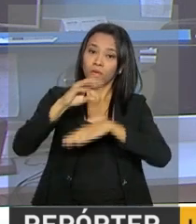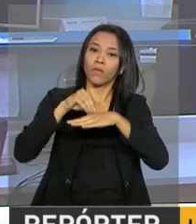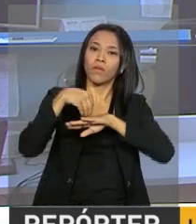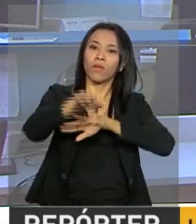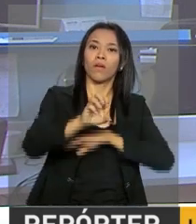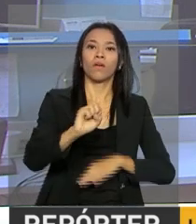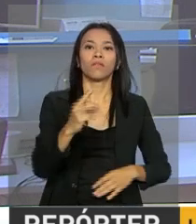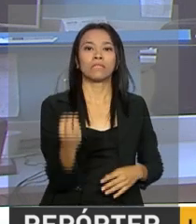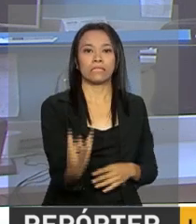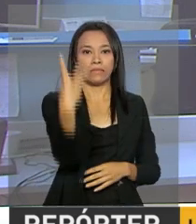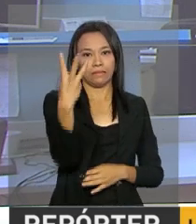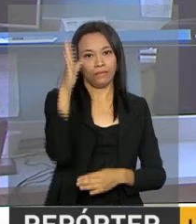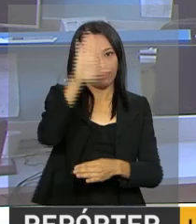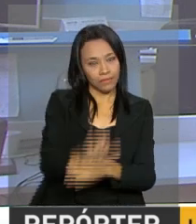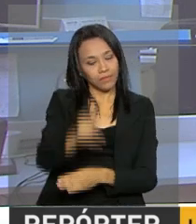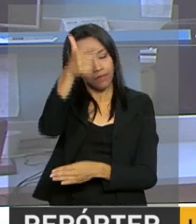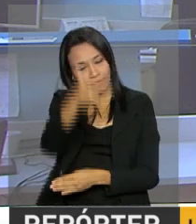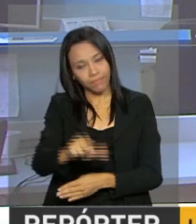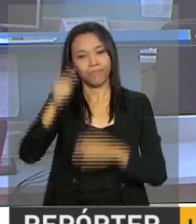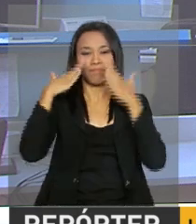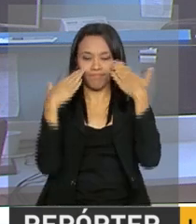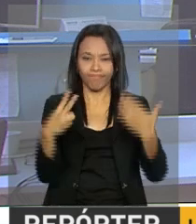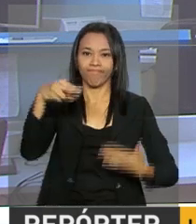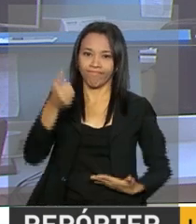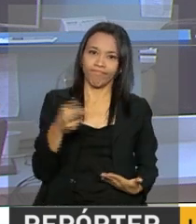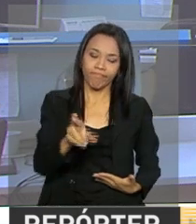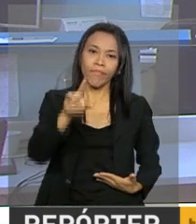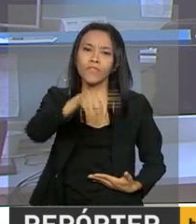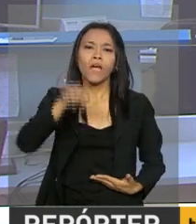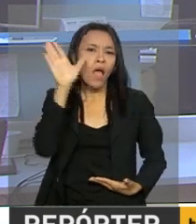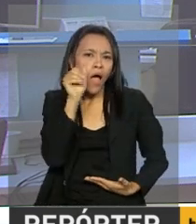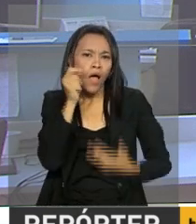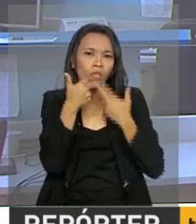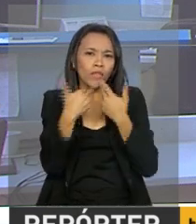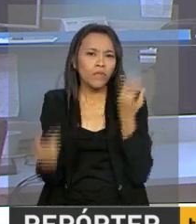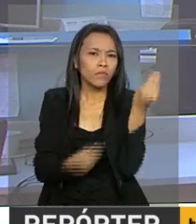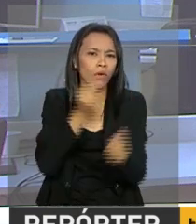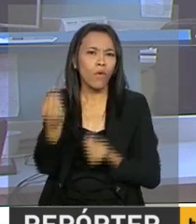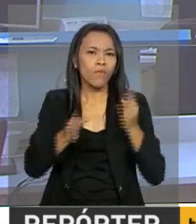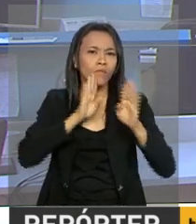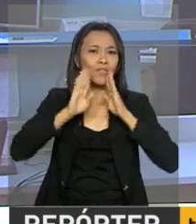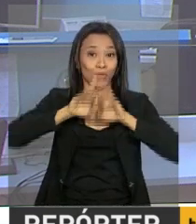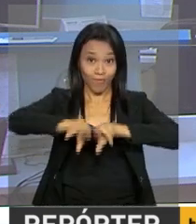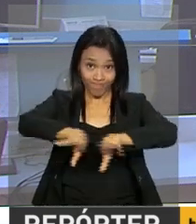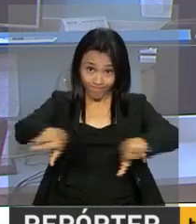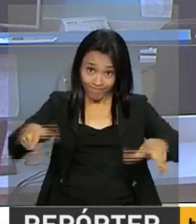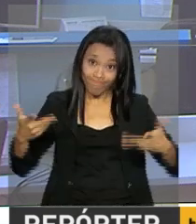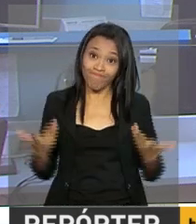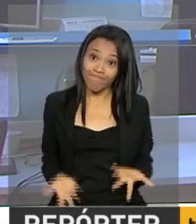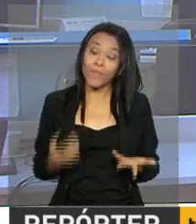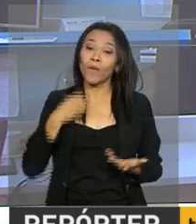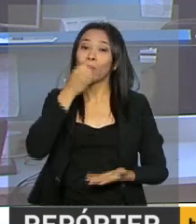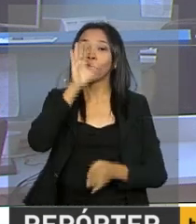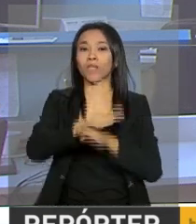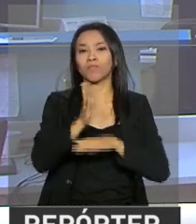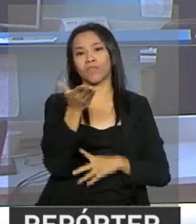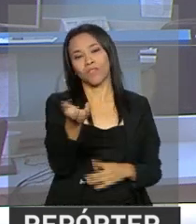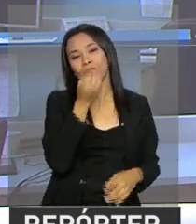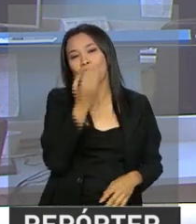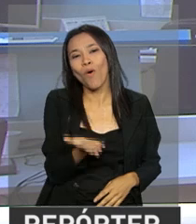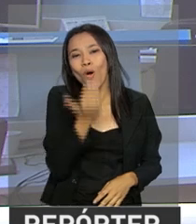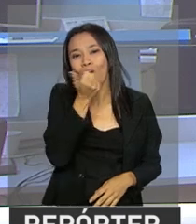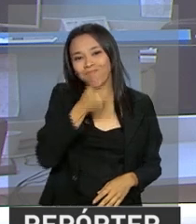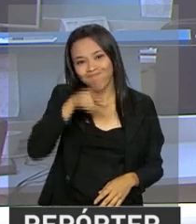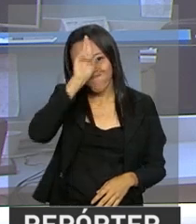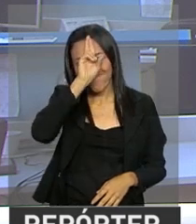às 15h na próxima edição do Repórter NBR. Acompanhe as novidades também pelas nossas redes sociais. Uma boa tarde para você, um bom